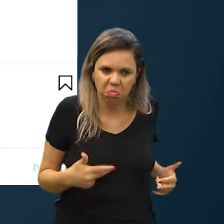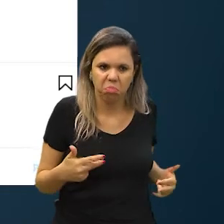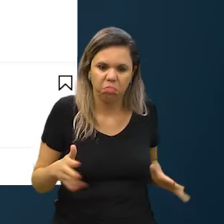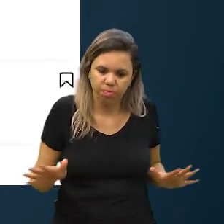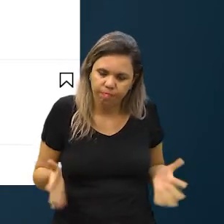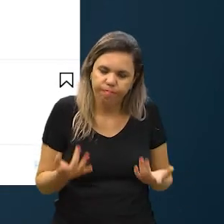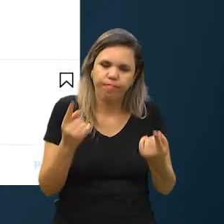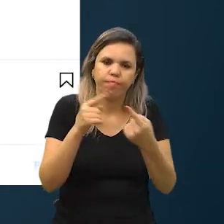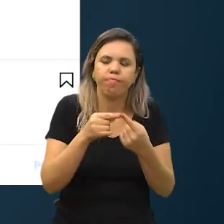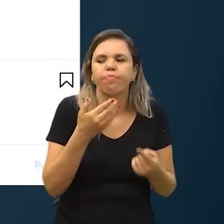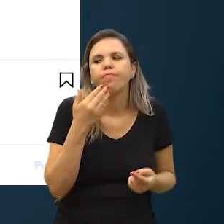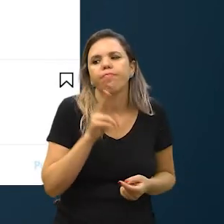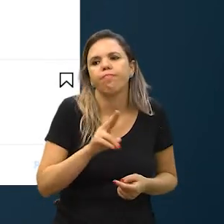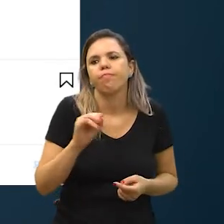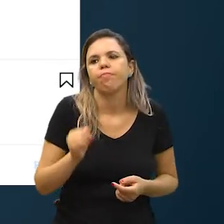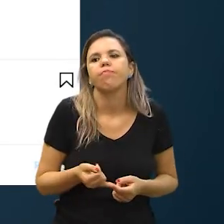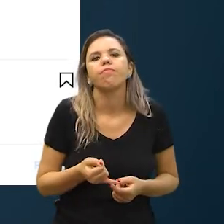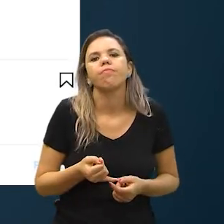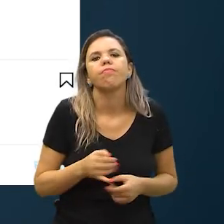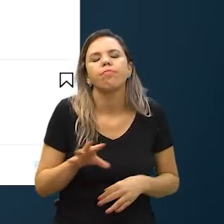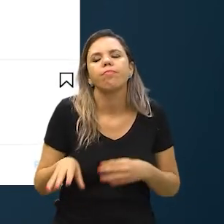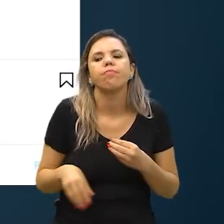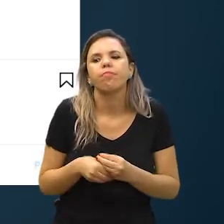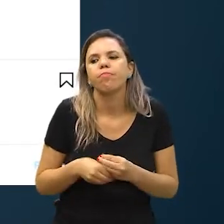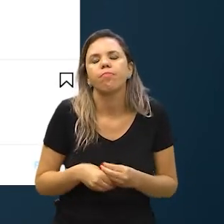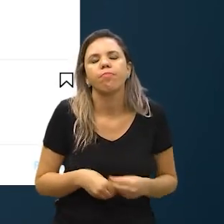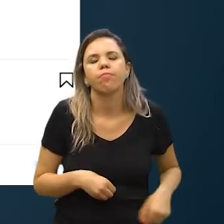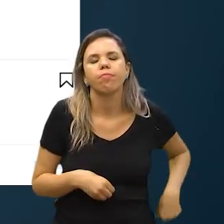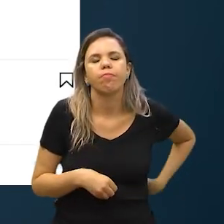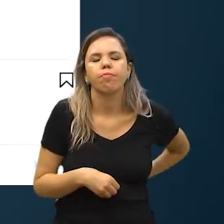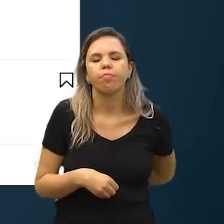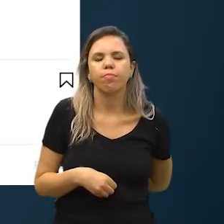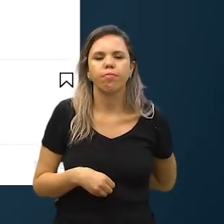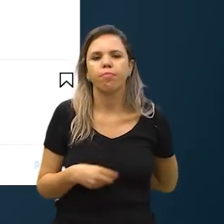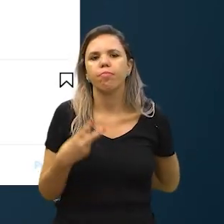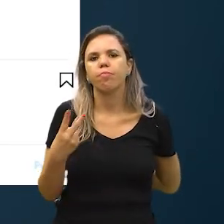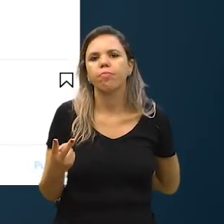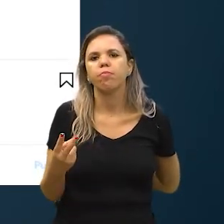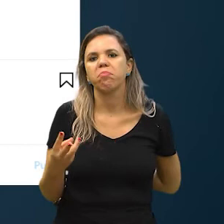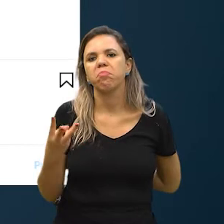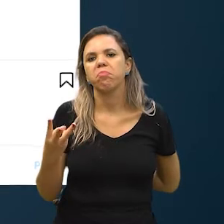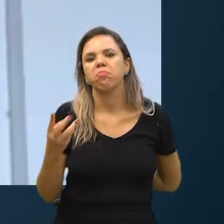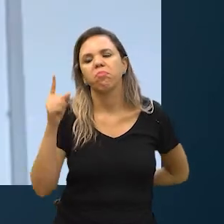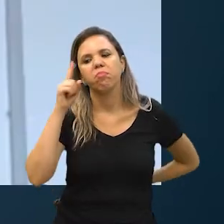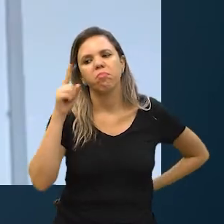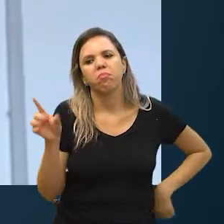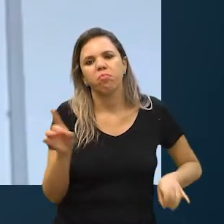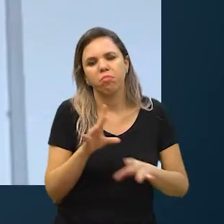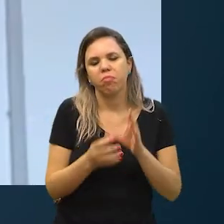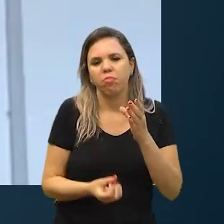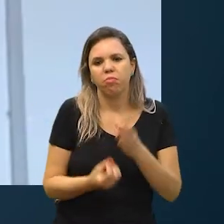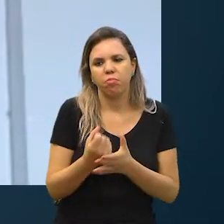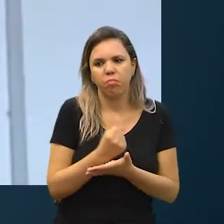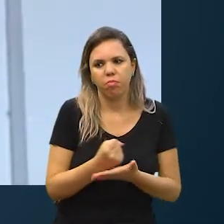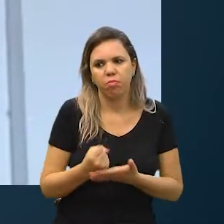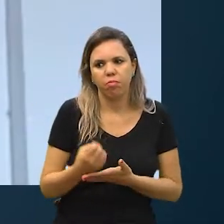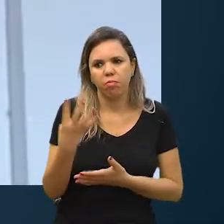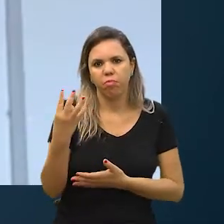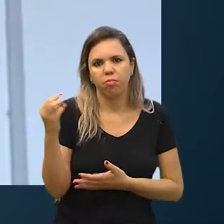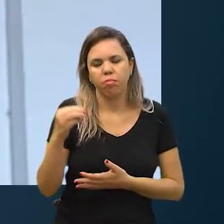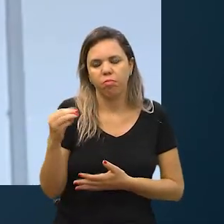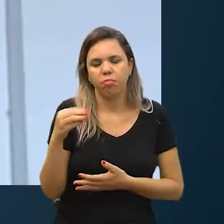seja algo intuitivo, fácil de usar, fácil de implementar e que com 2, 3 dias eu já esteja criando contratos